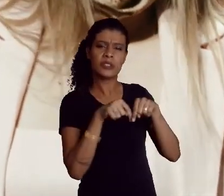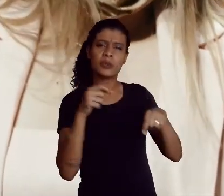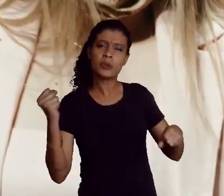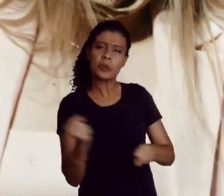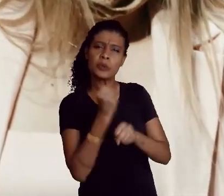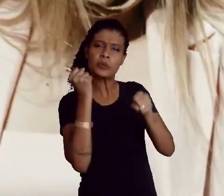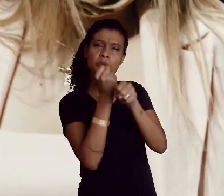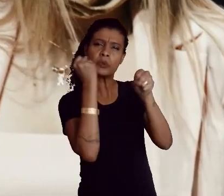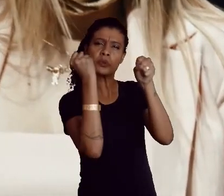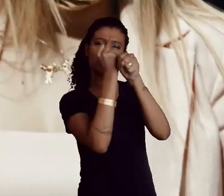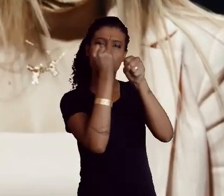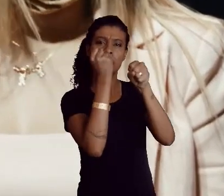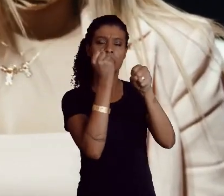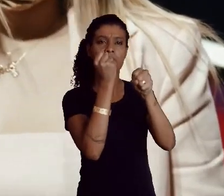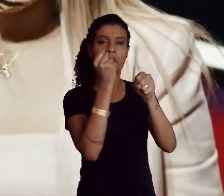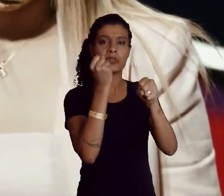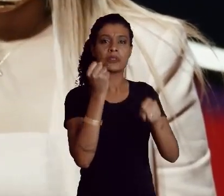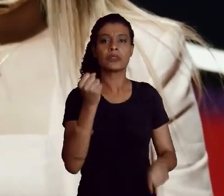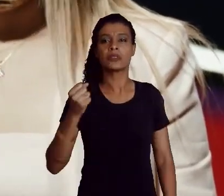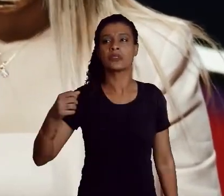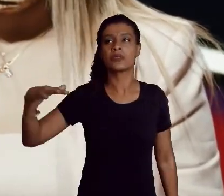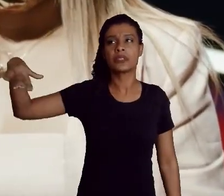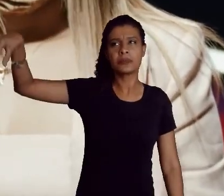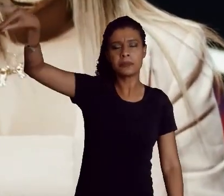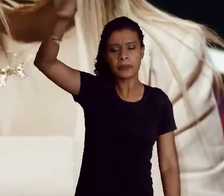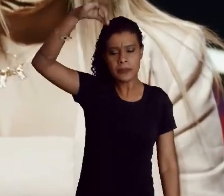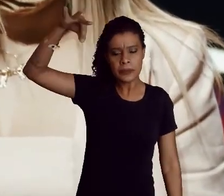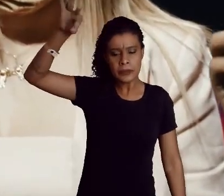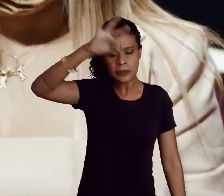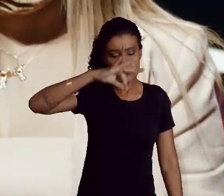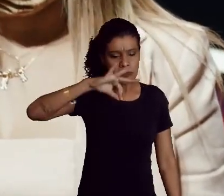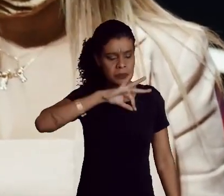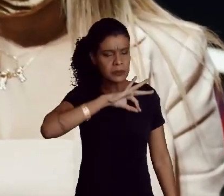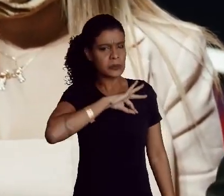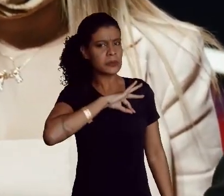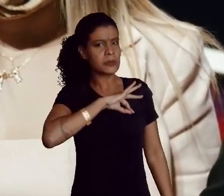àquele galpão, o Espírito Santo falou comigo assim: vai